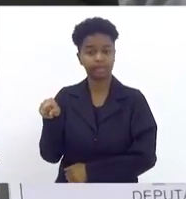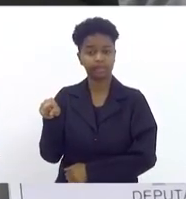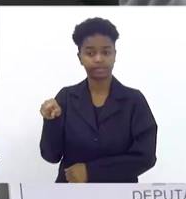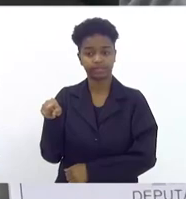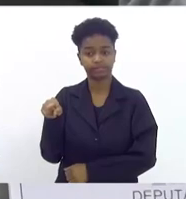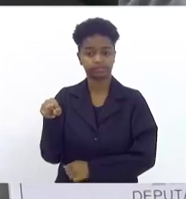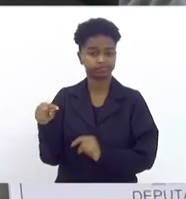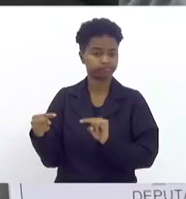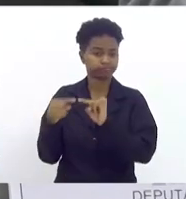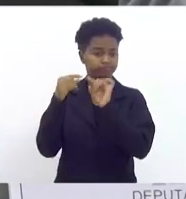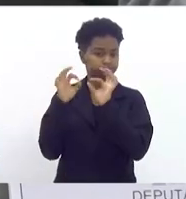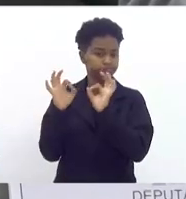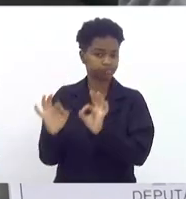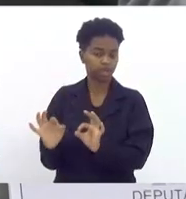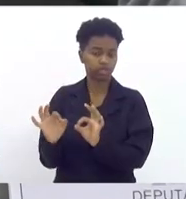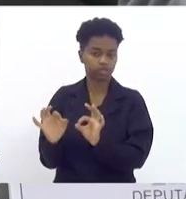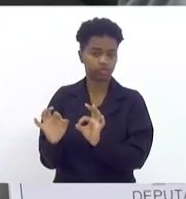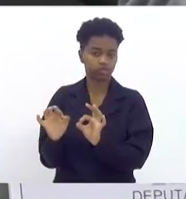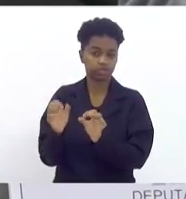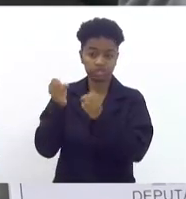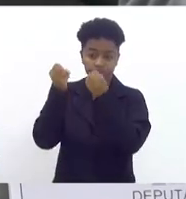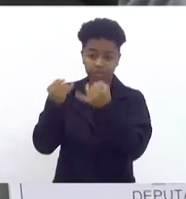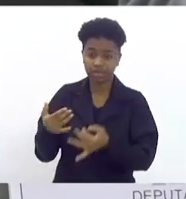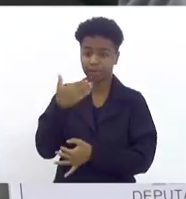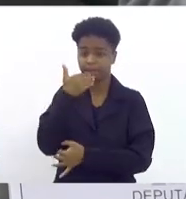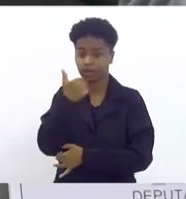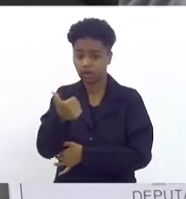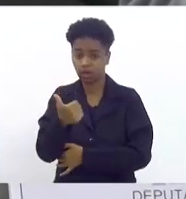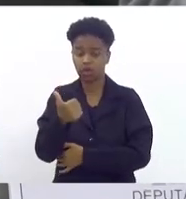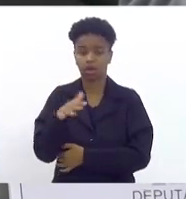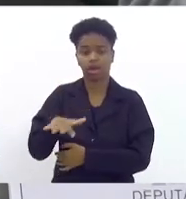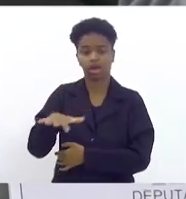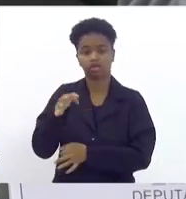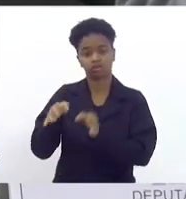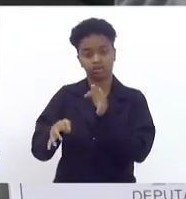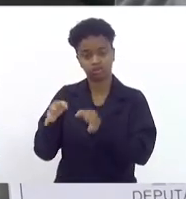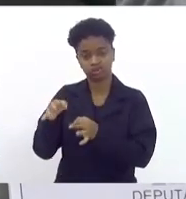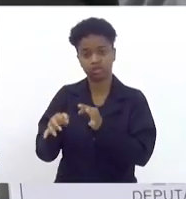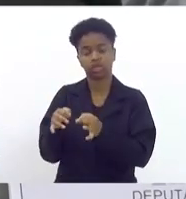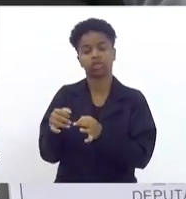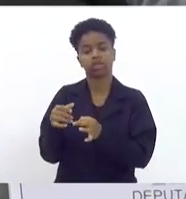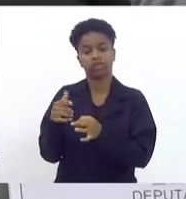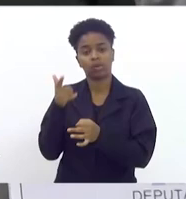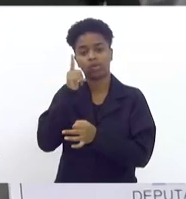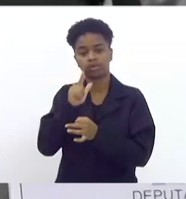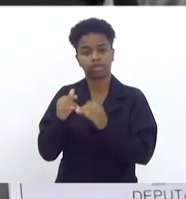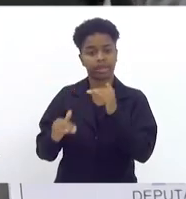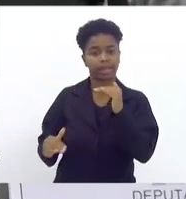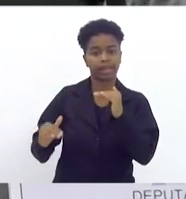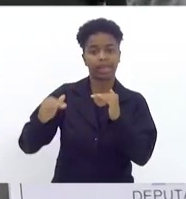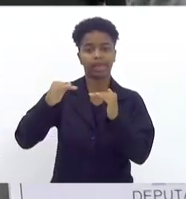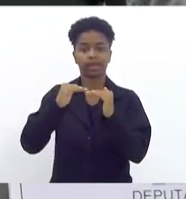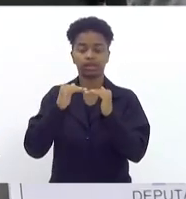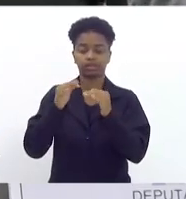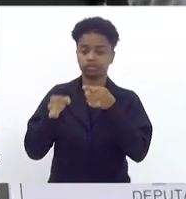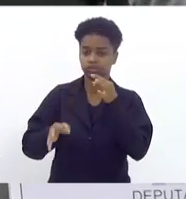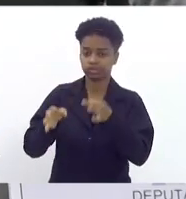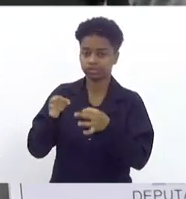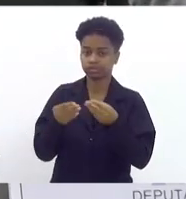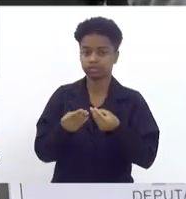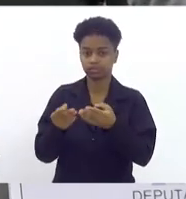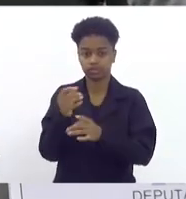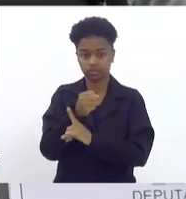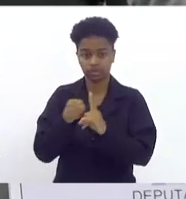atende melhor, né, no esclarecimento jurídico. Acho que a garantia desse equilíbrio jurídico, né, para a sociedade é